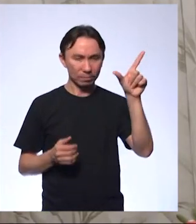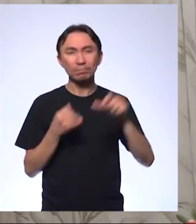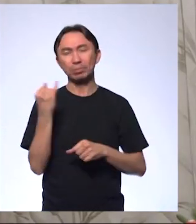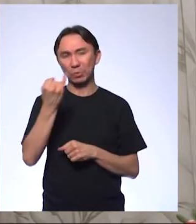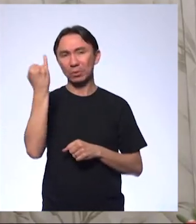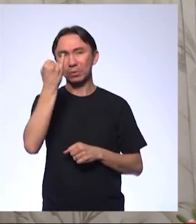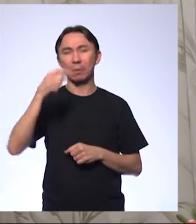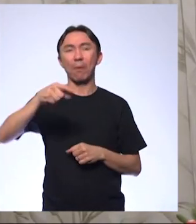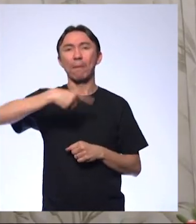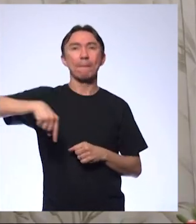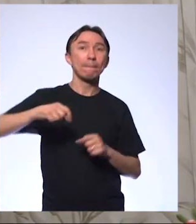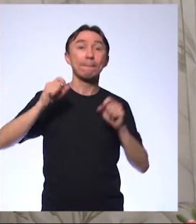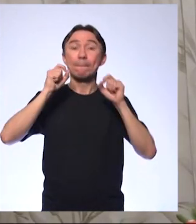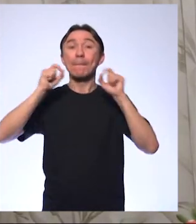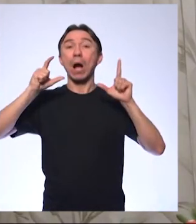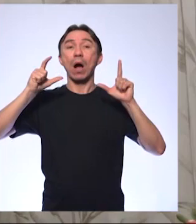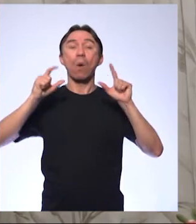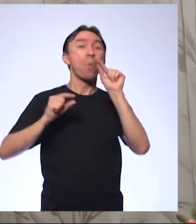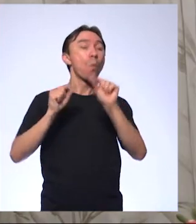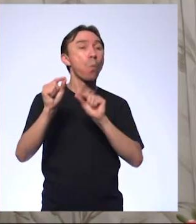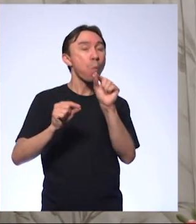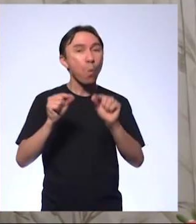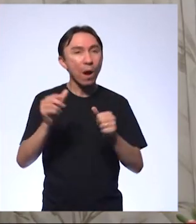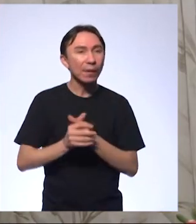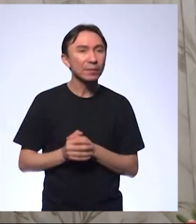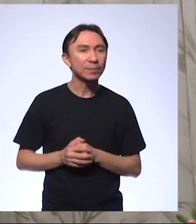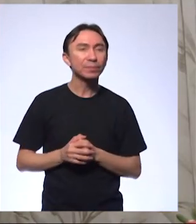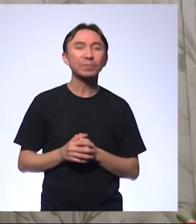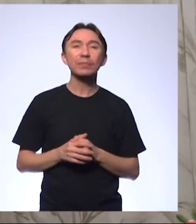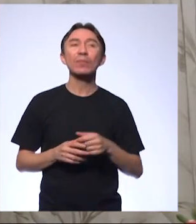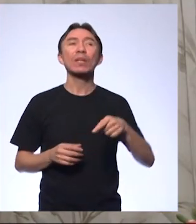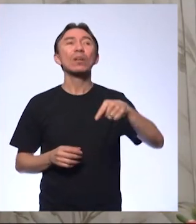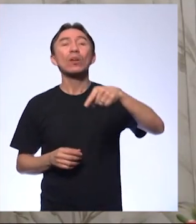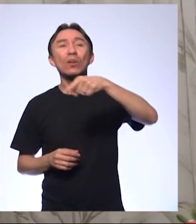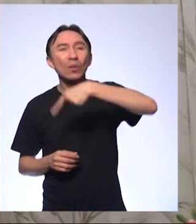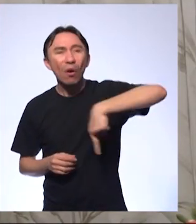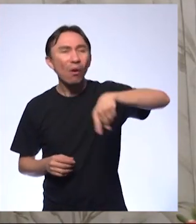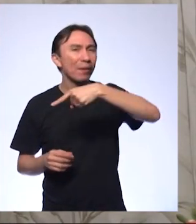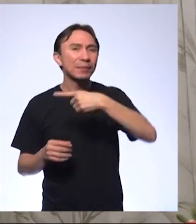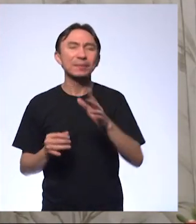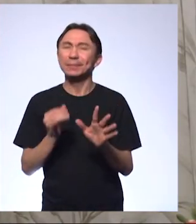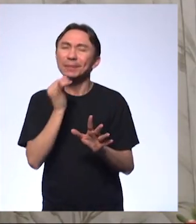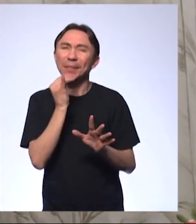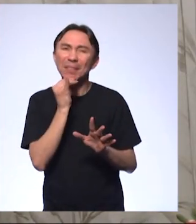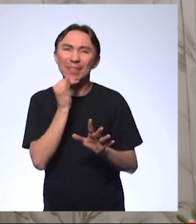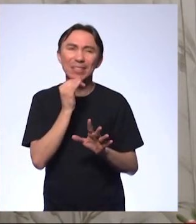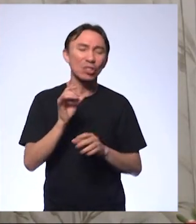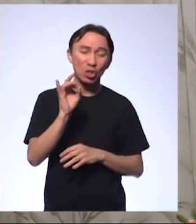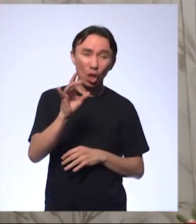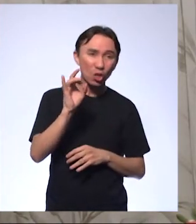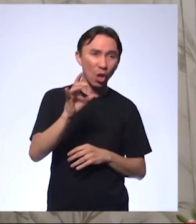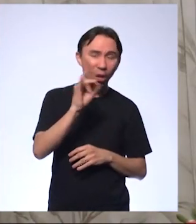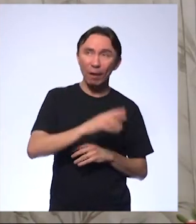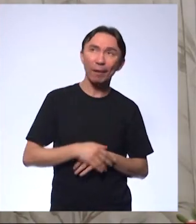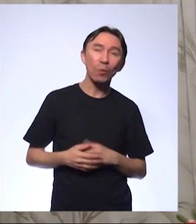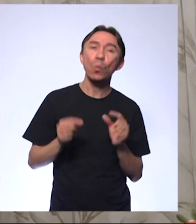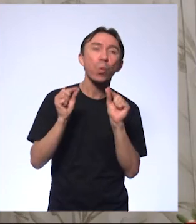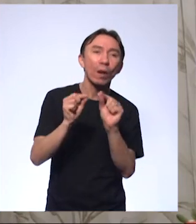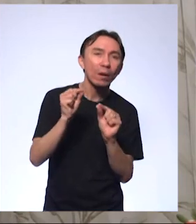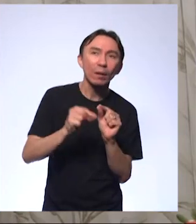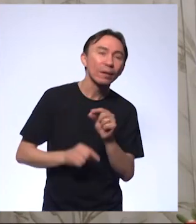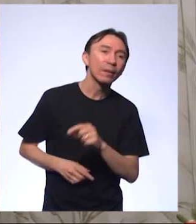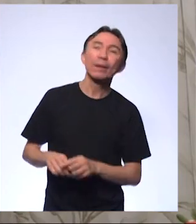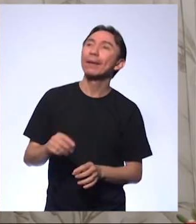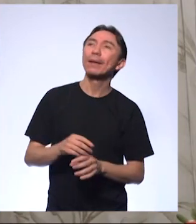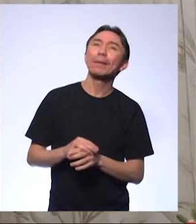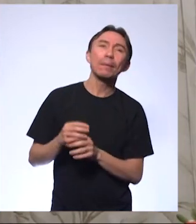a gente observar é a forma com que a gente lida com aquilo que transcende a experiência humana, com a nossa espiritualidade.